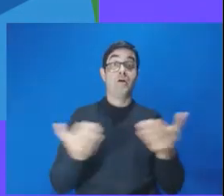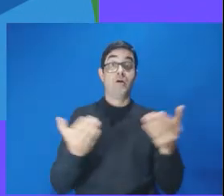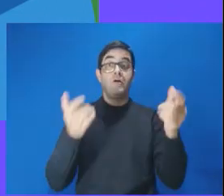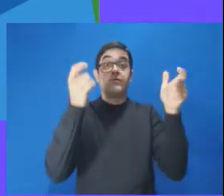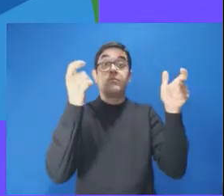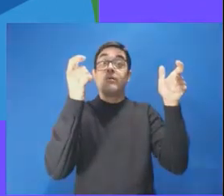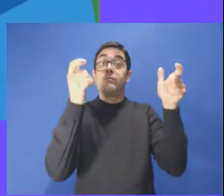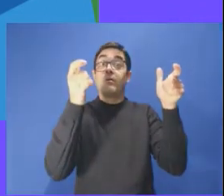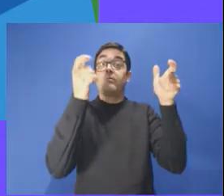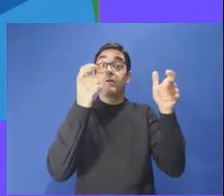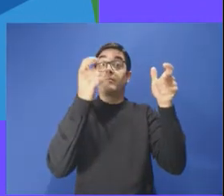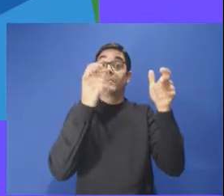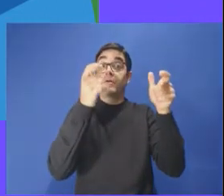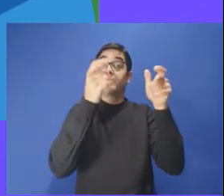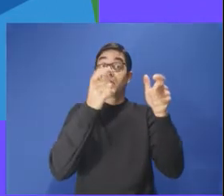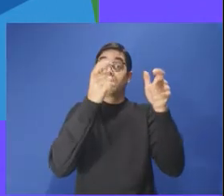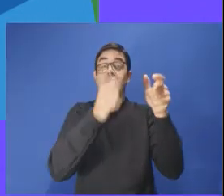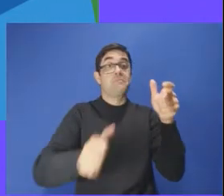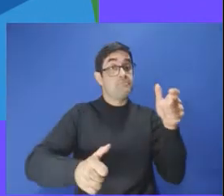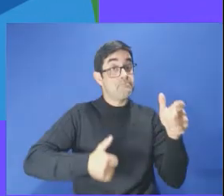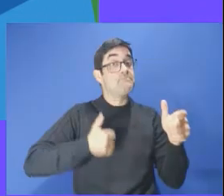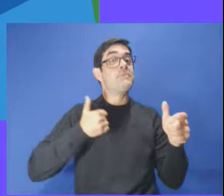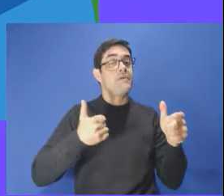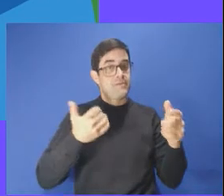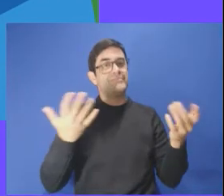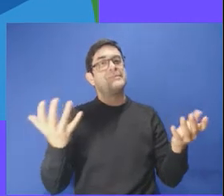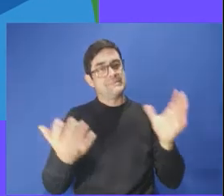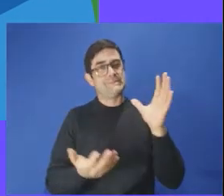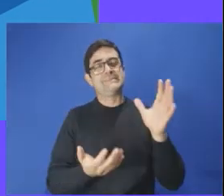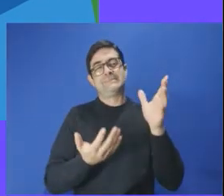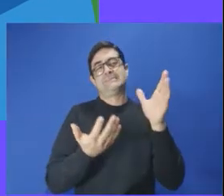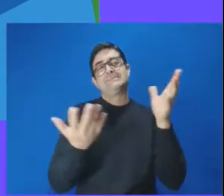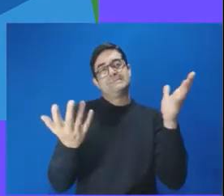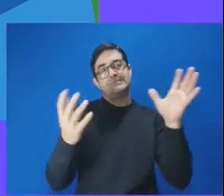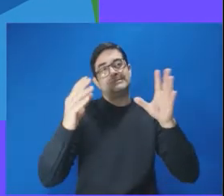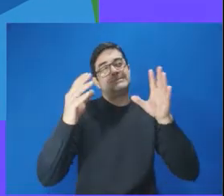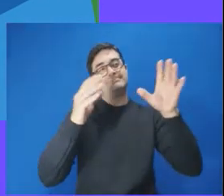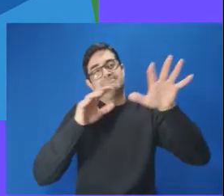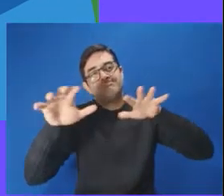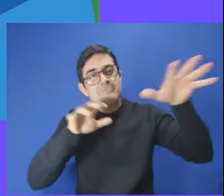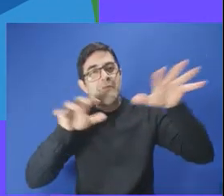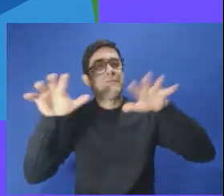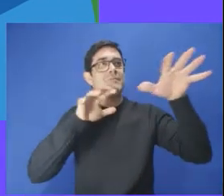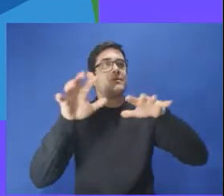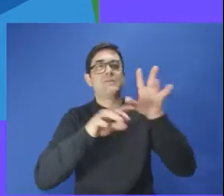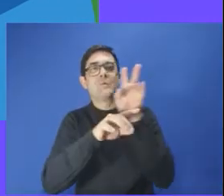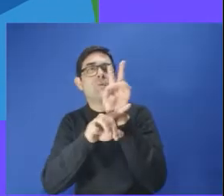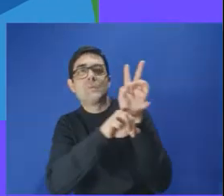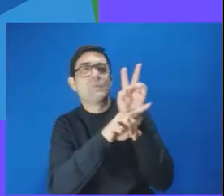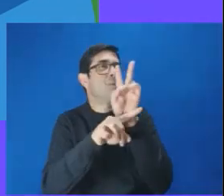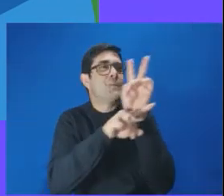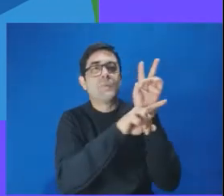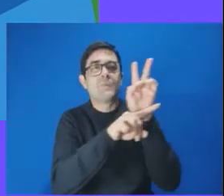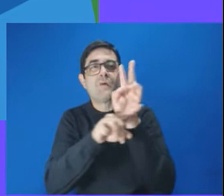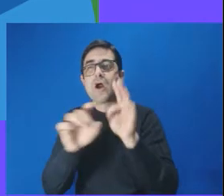produzidas e utilizadas, e por conta disso a gente já começa a ver uma recuperação da camada de ozônio, mas é claro, é um fenômeno